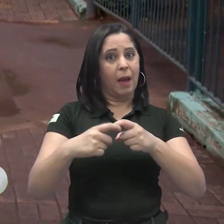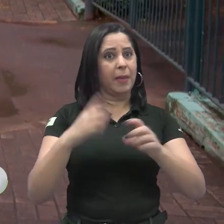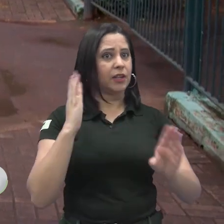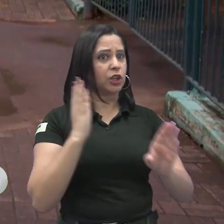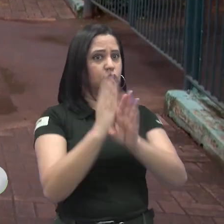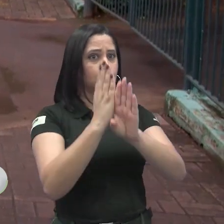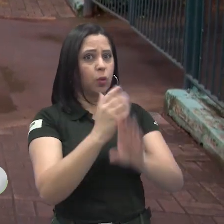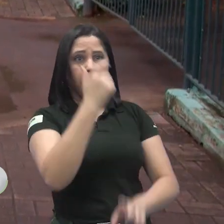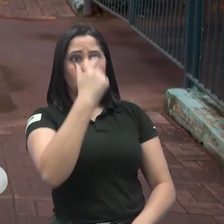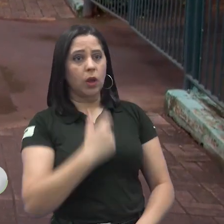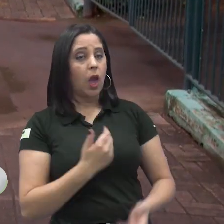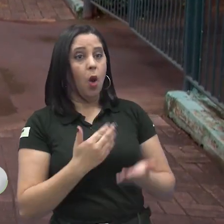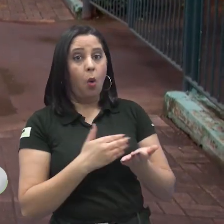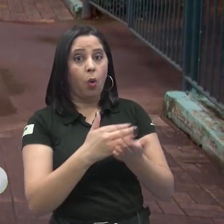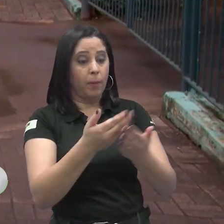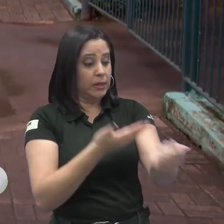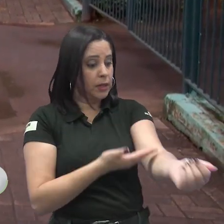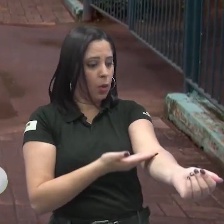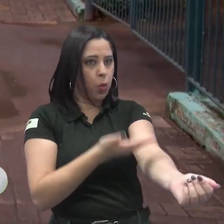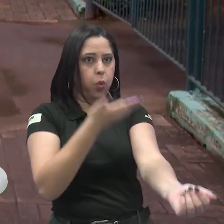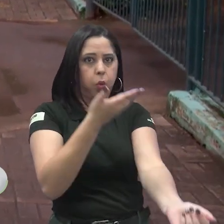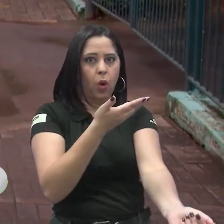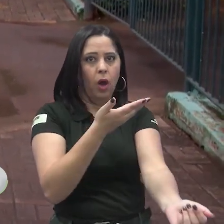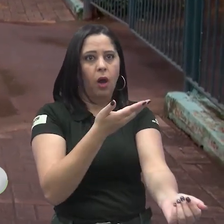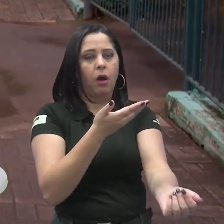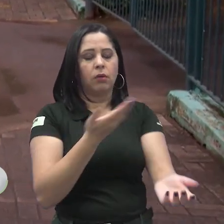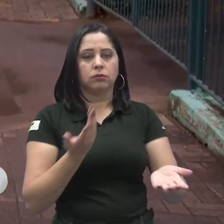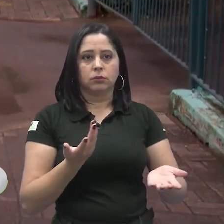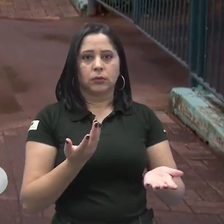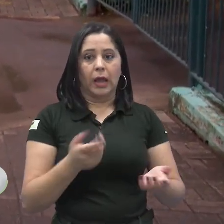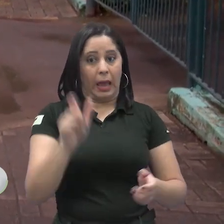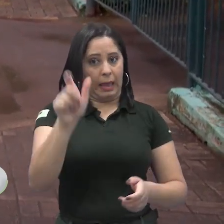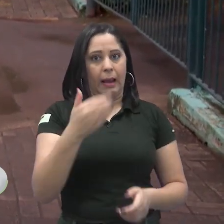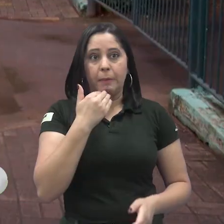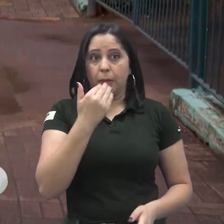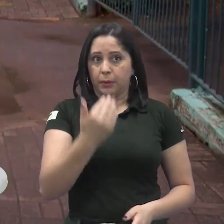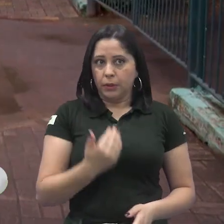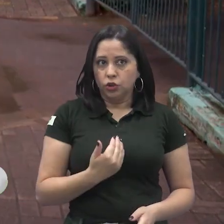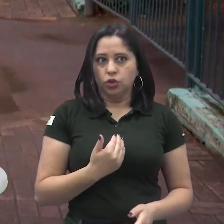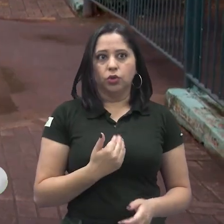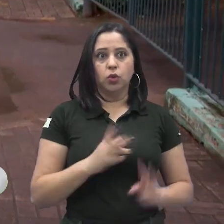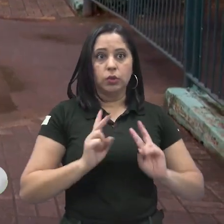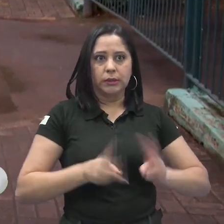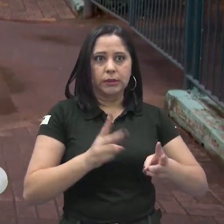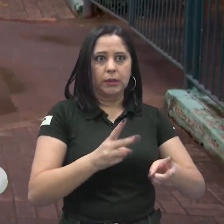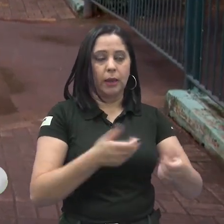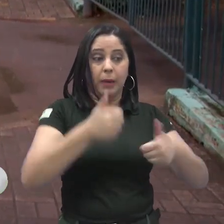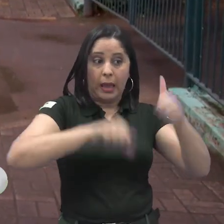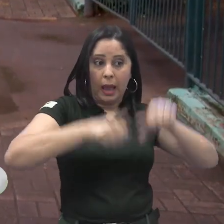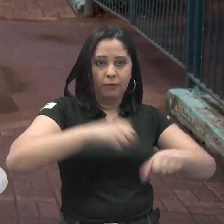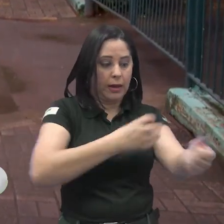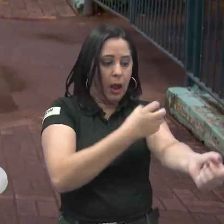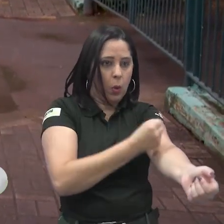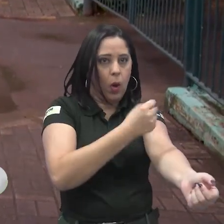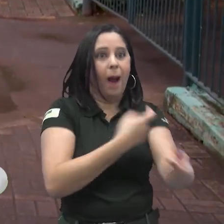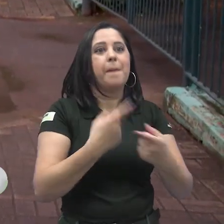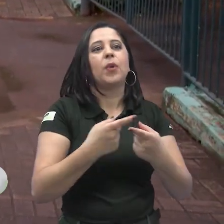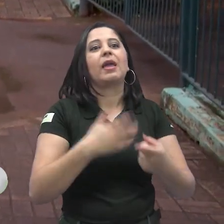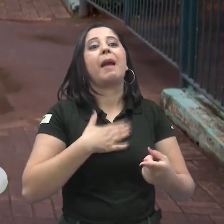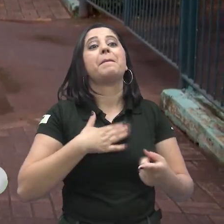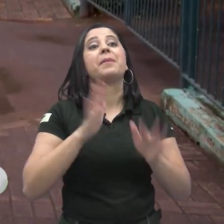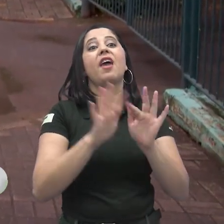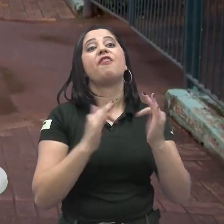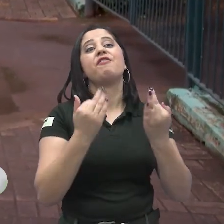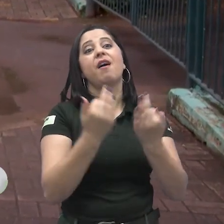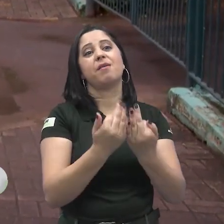estava ficando com problemas de hipertensão. Ela pediu para eu começar a mapear isso em casa mesmo, né? Com aparelho, porque eu já tinha um histórico familiar